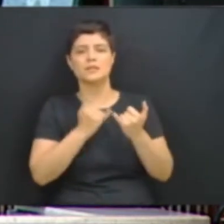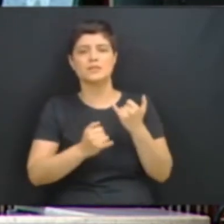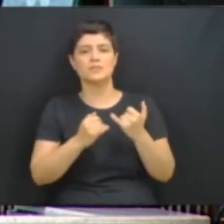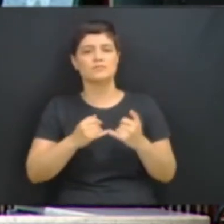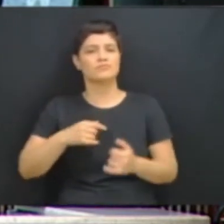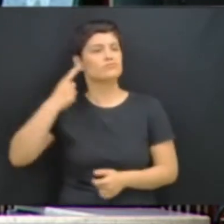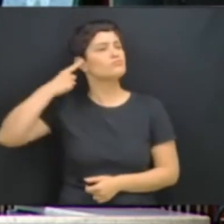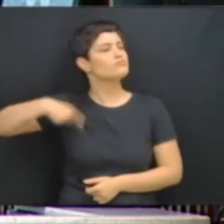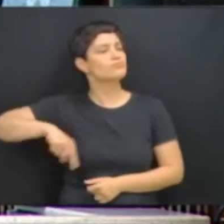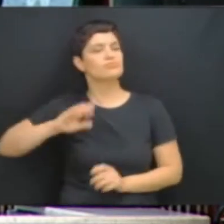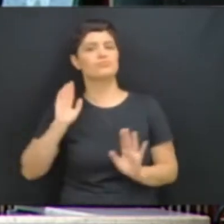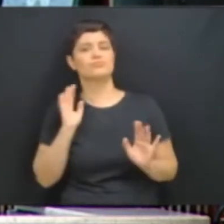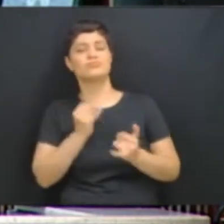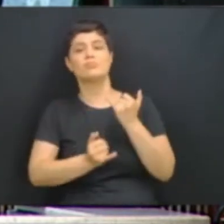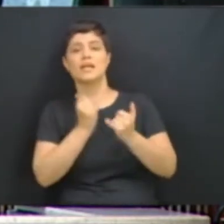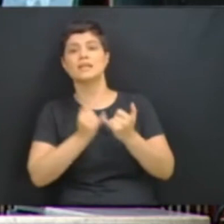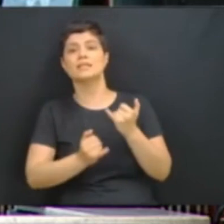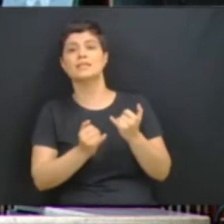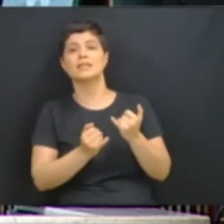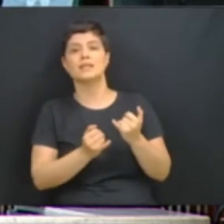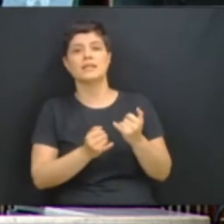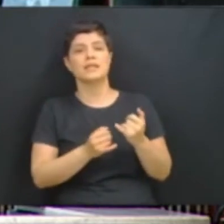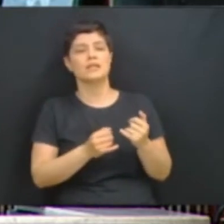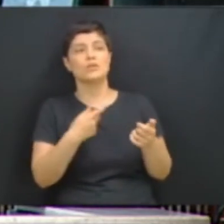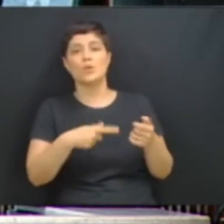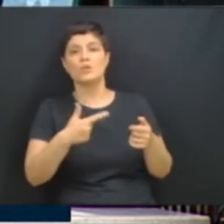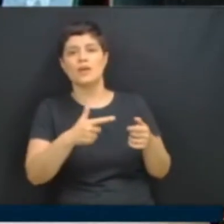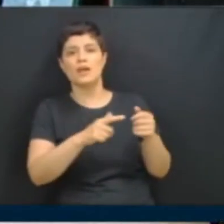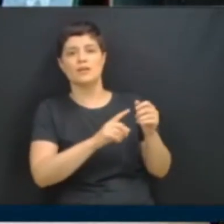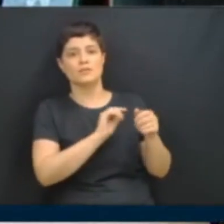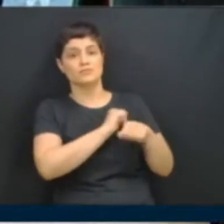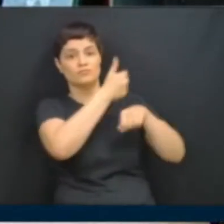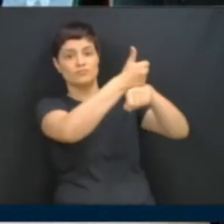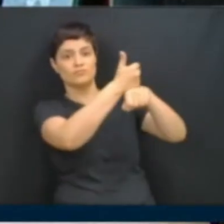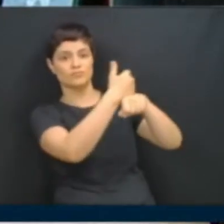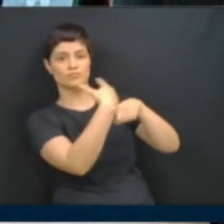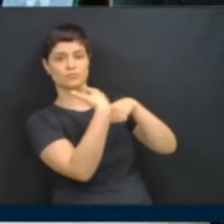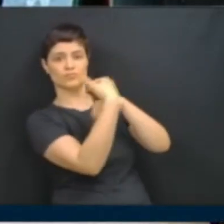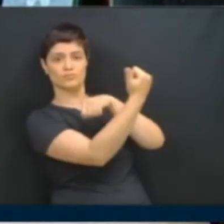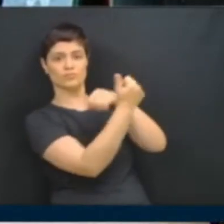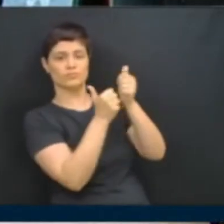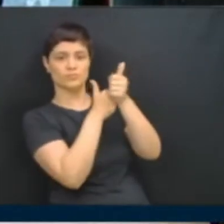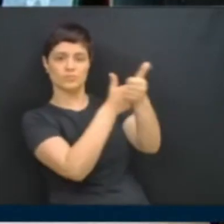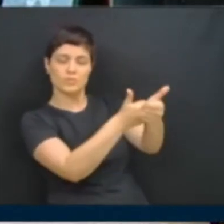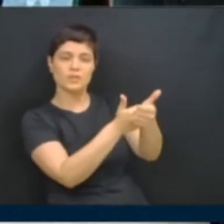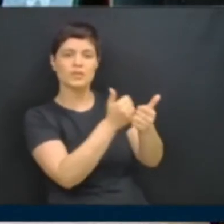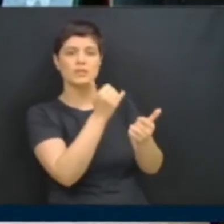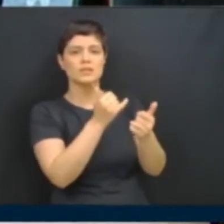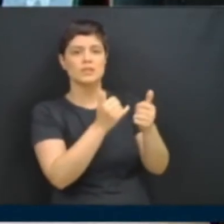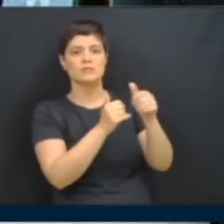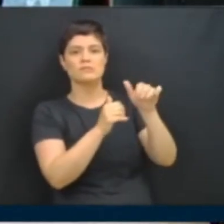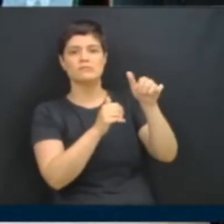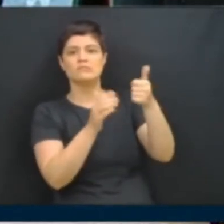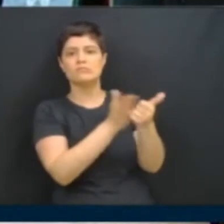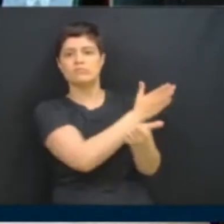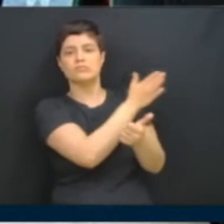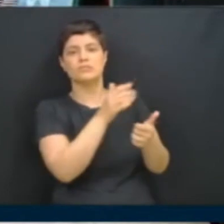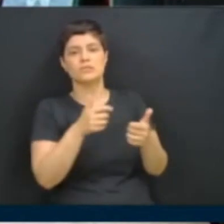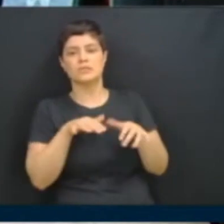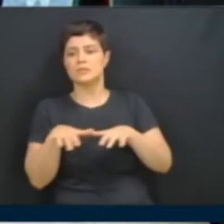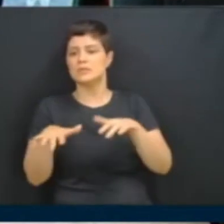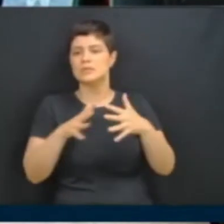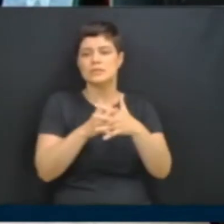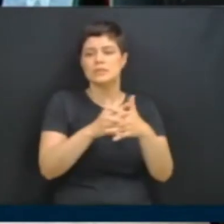o berrante, são capazes de tudo para tentar voltar ao poder. Semana passada,